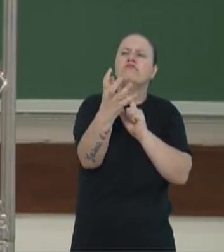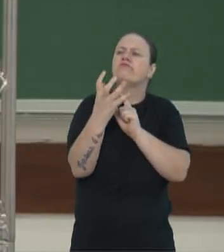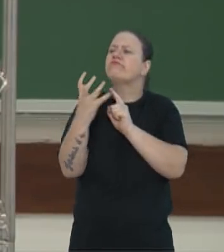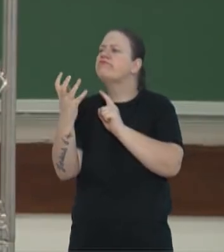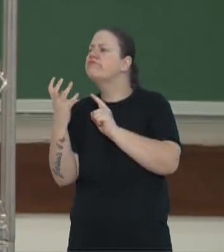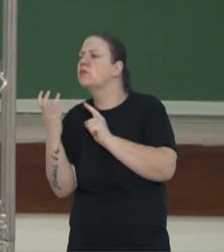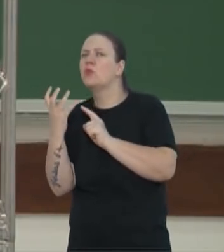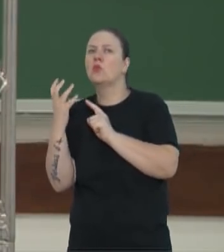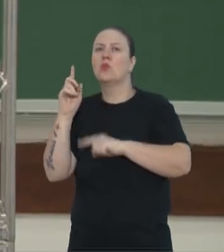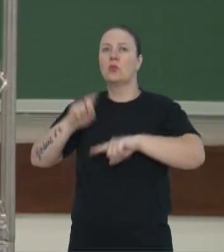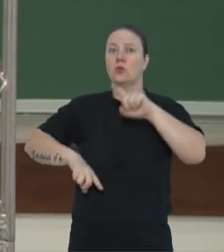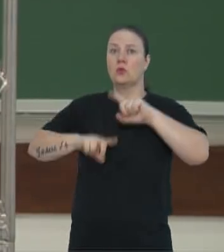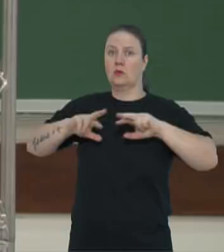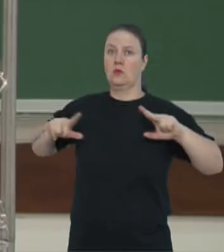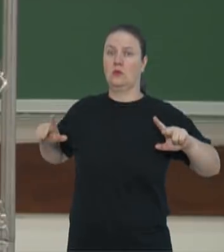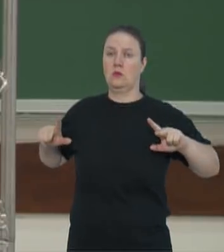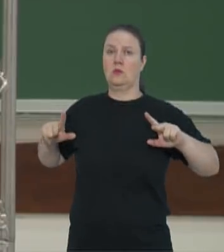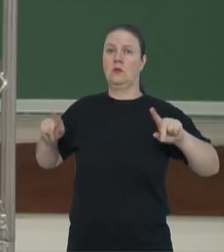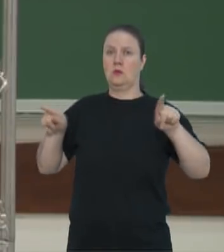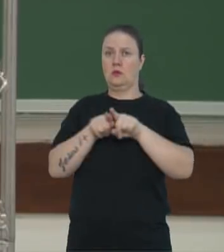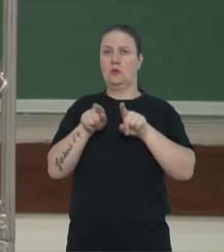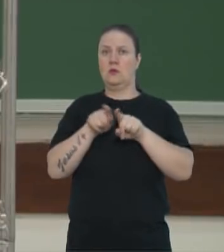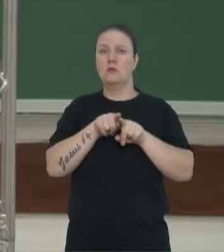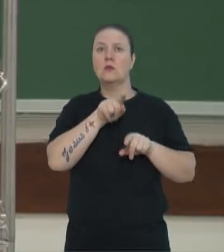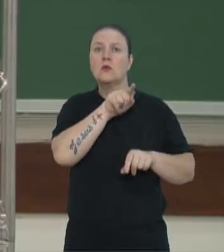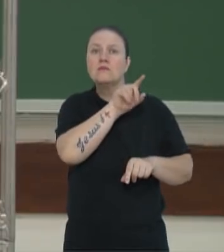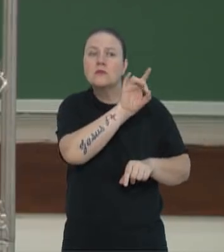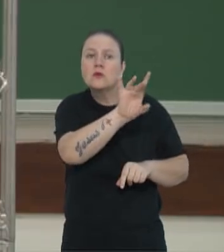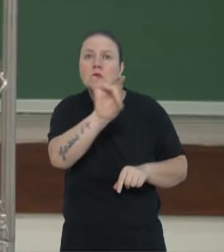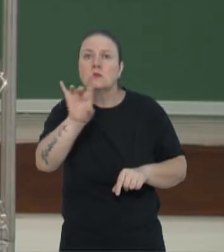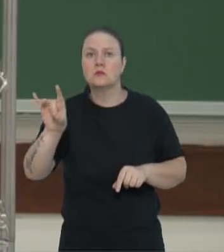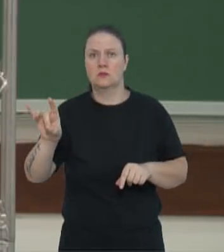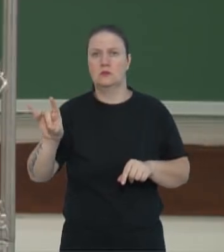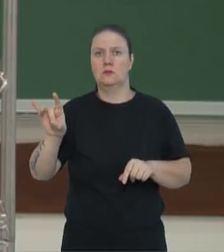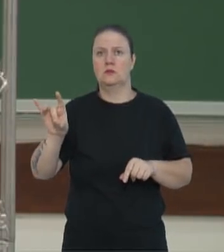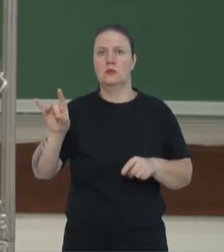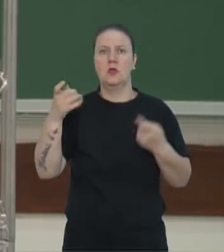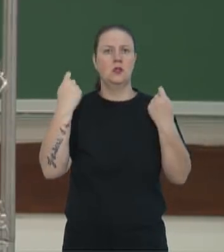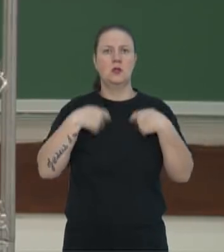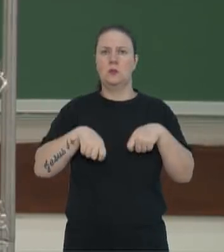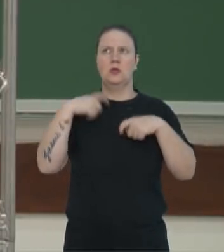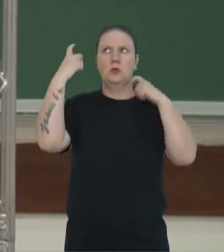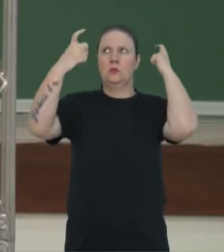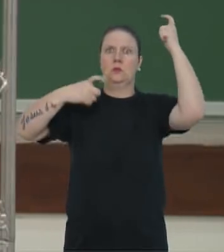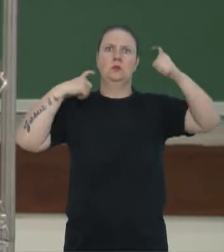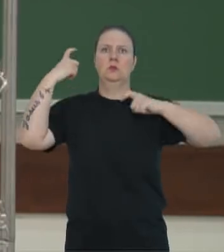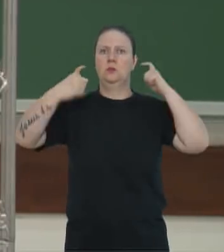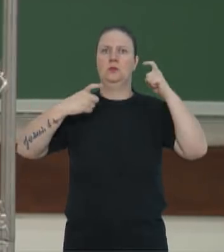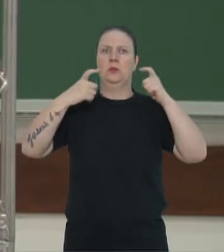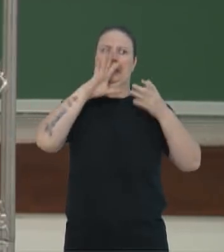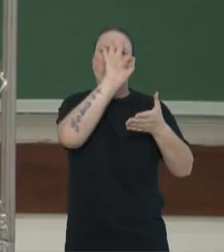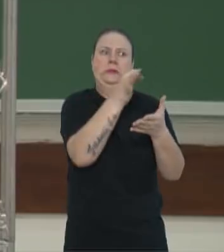objetos expressam isso e que objetos expressam isso para vocês. Não se preocupem em acertar como se tivesse uma resposta correta.